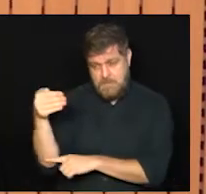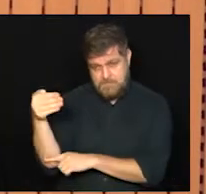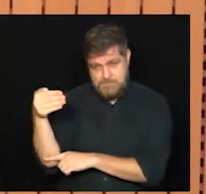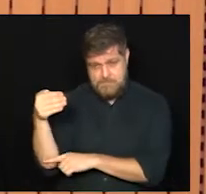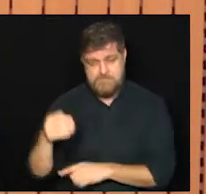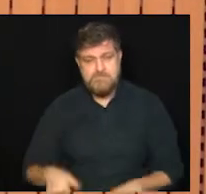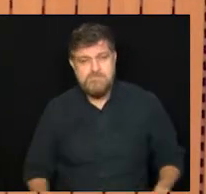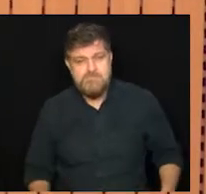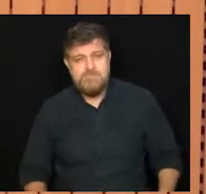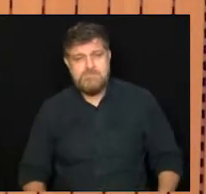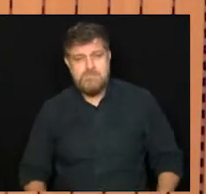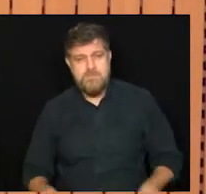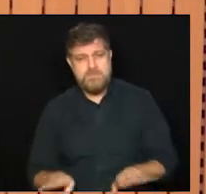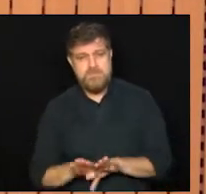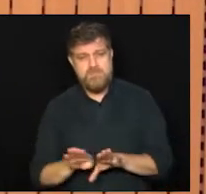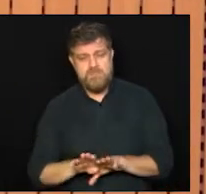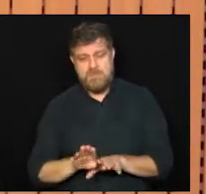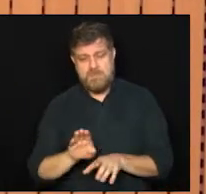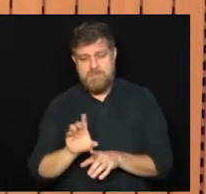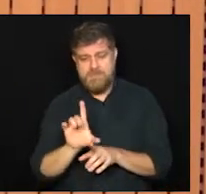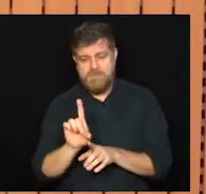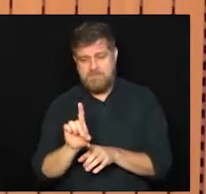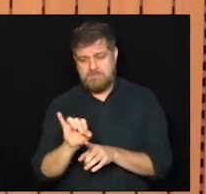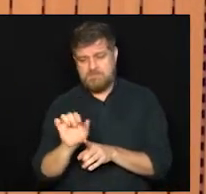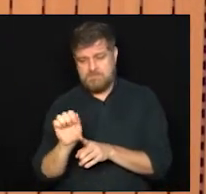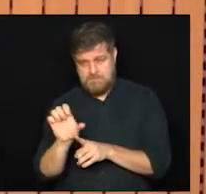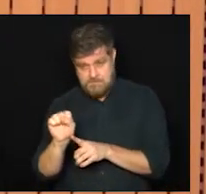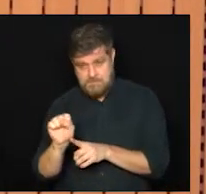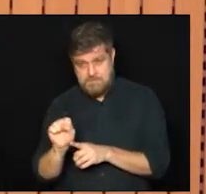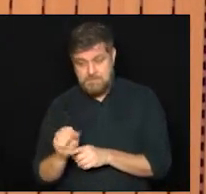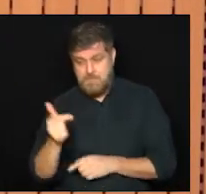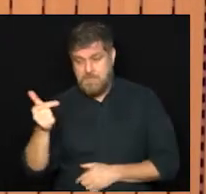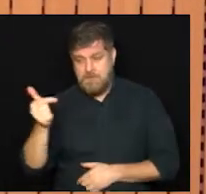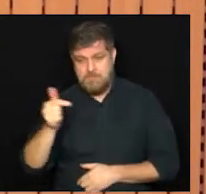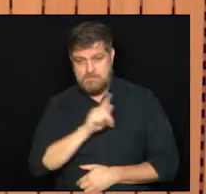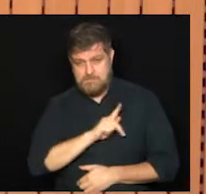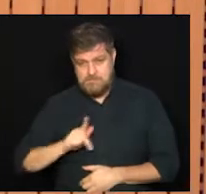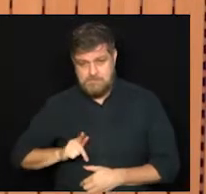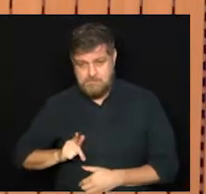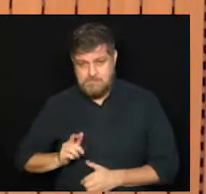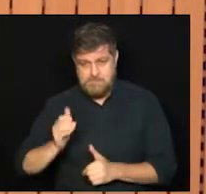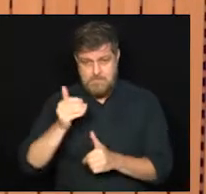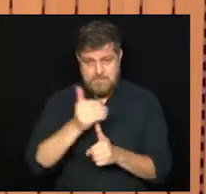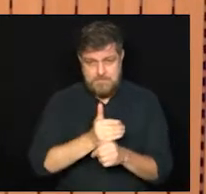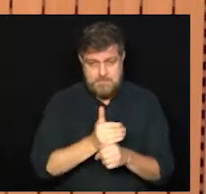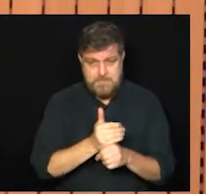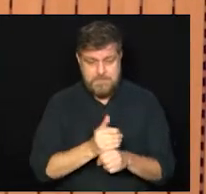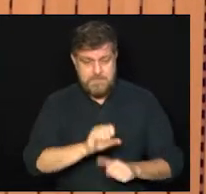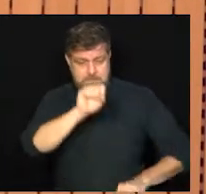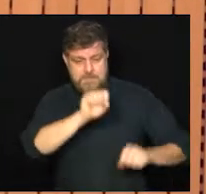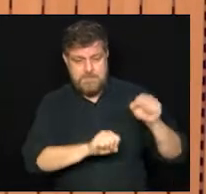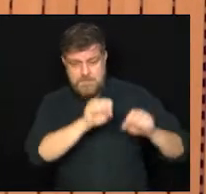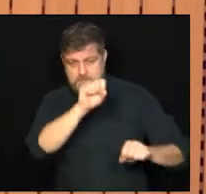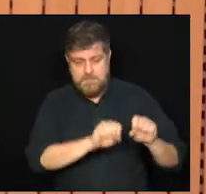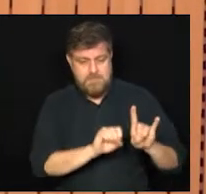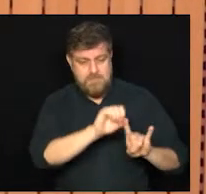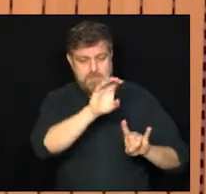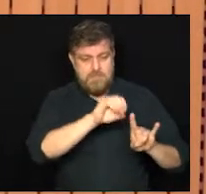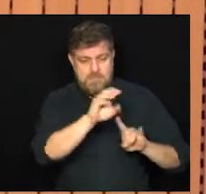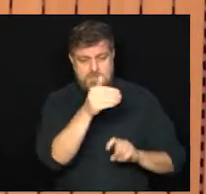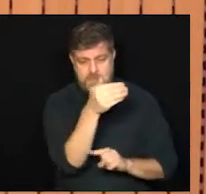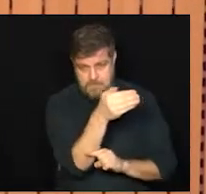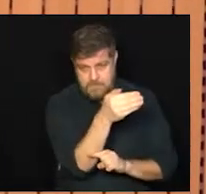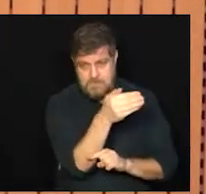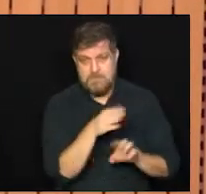também o Antônio Dias, vice-presidente da Associação Brasileira da Indústria de Hotéis, o Vanderlei é